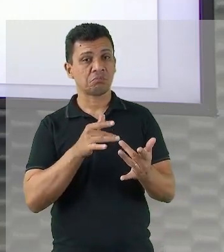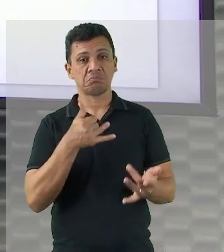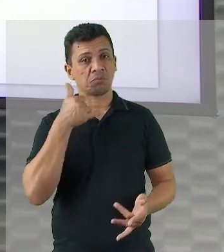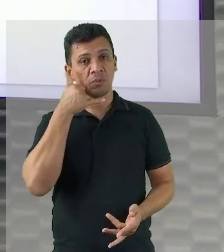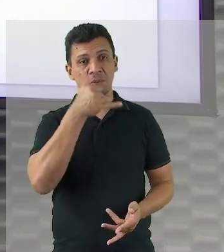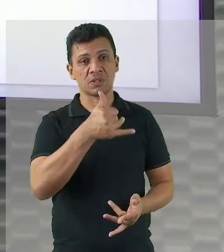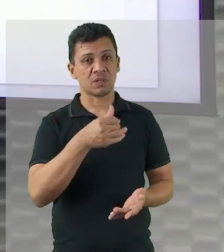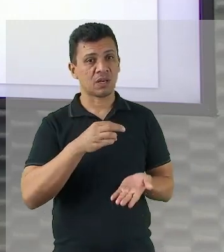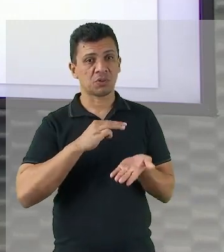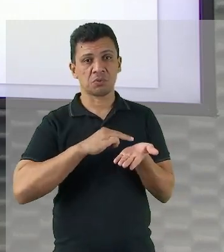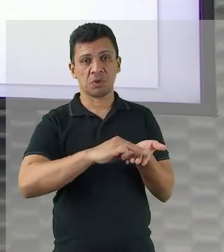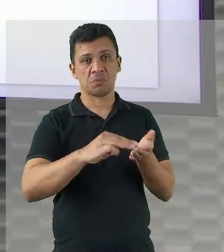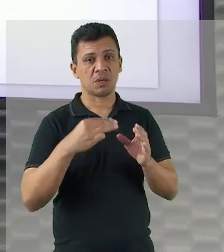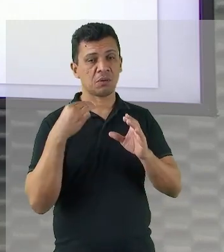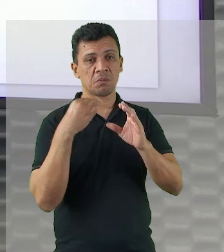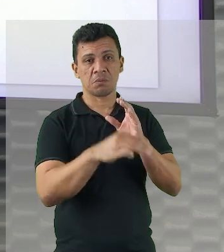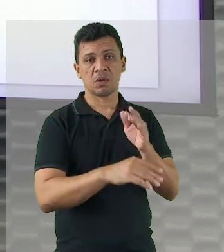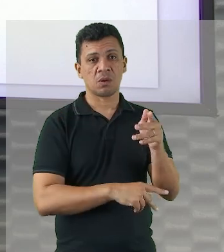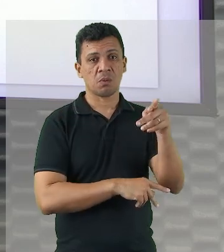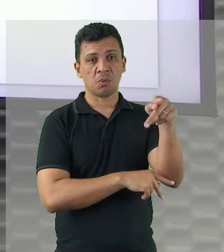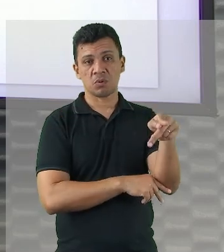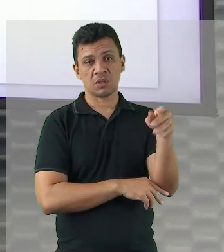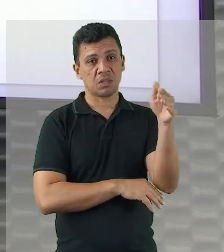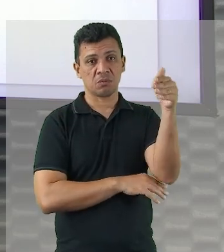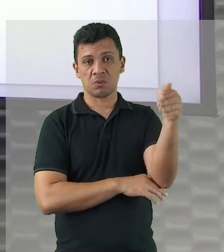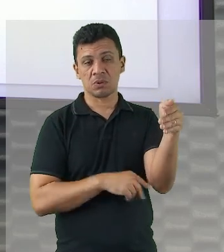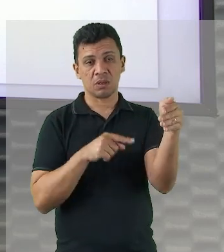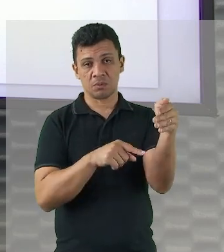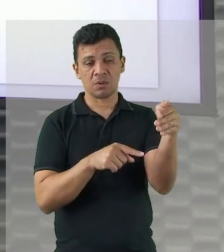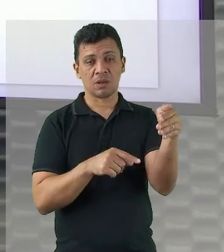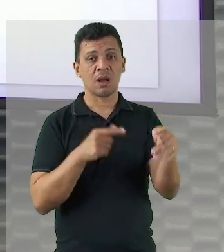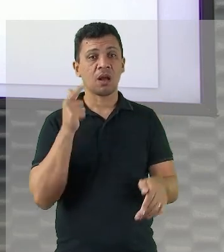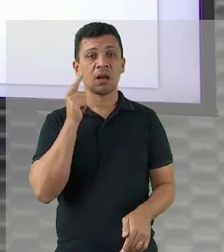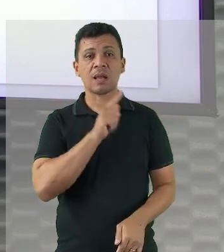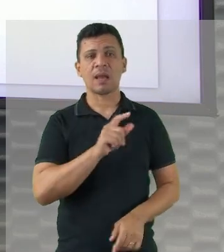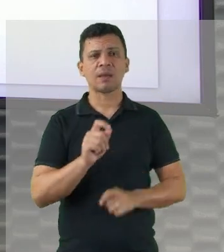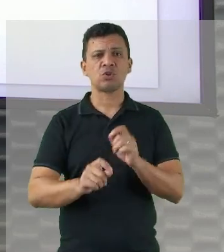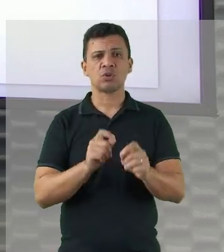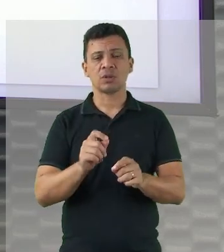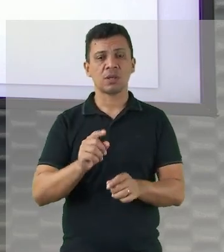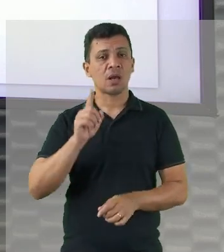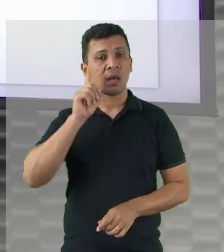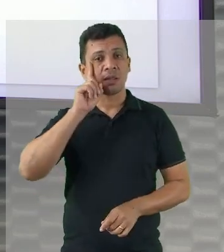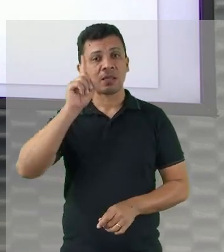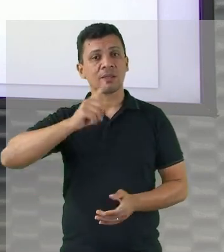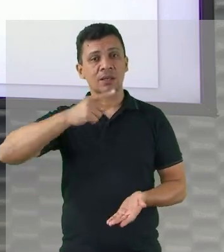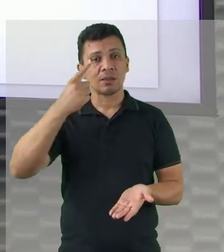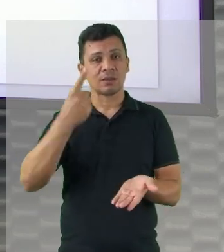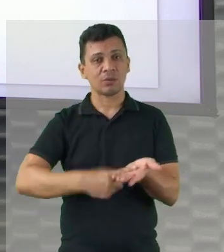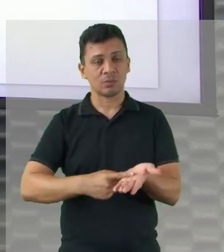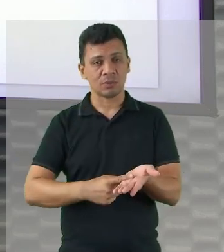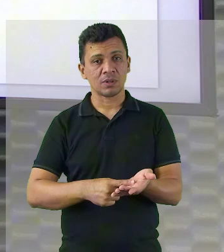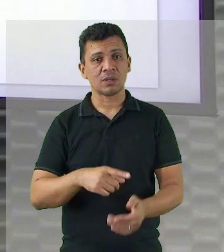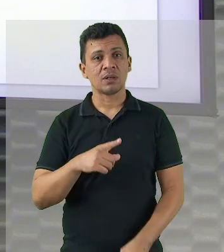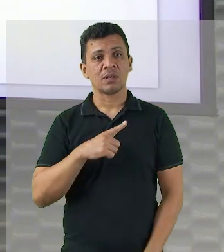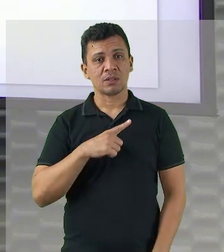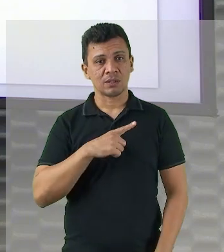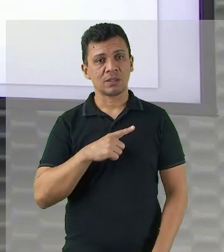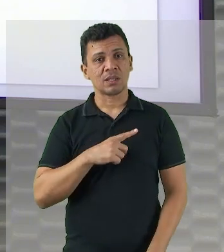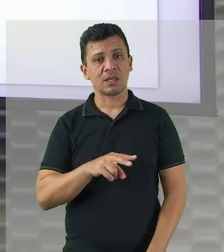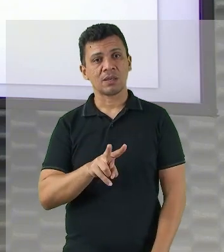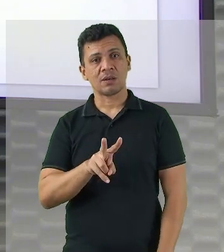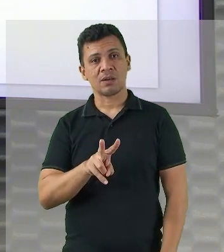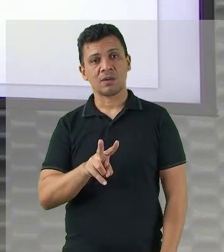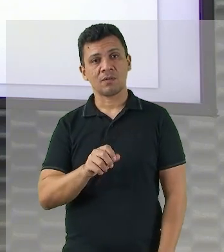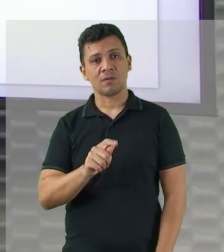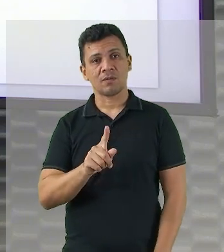com uma pousada, um hotel, para garantir que naquela data que ela precisa, existe uma